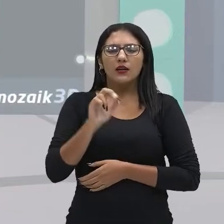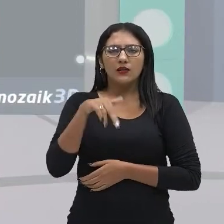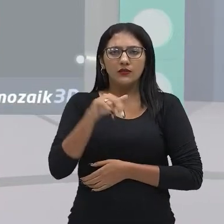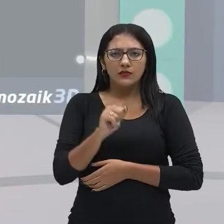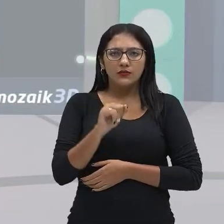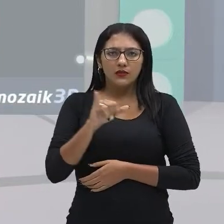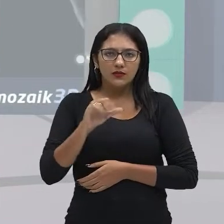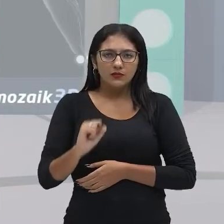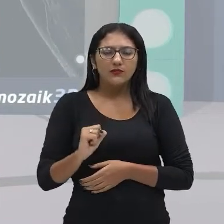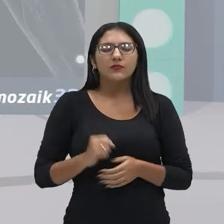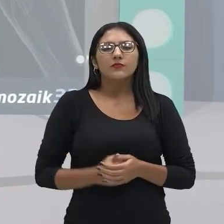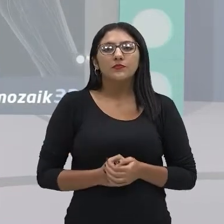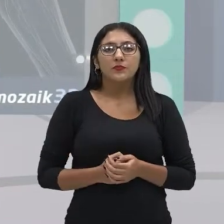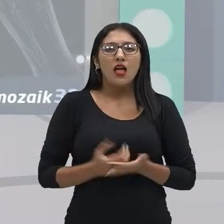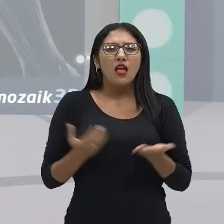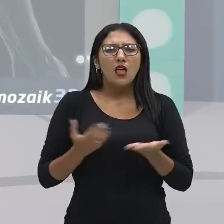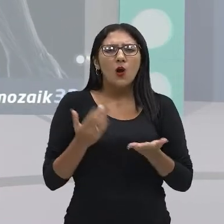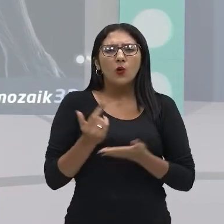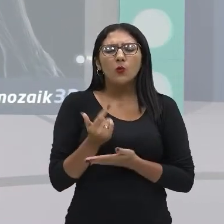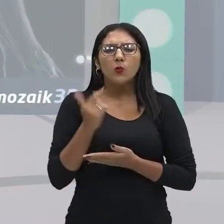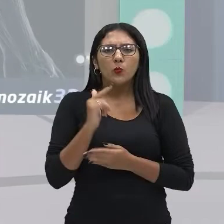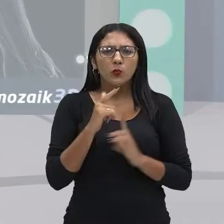para